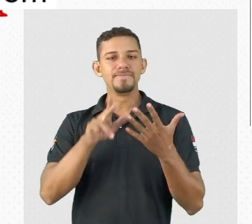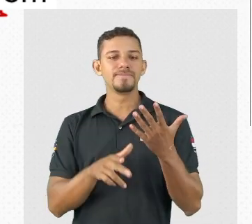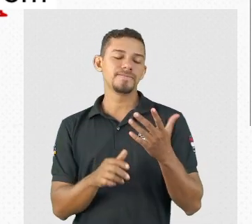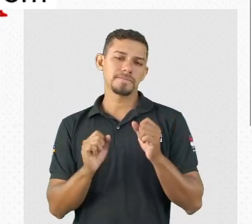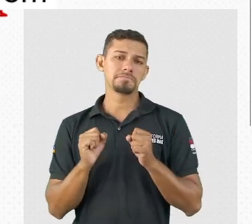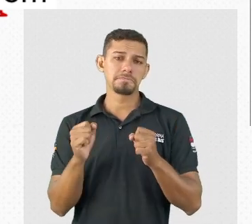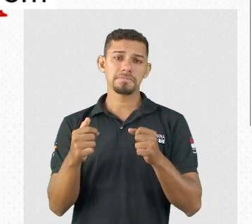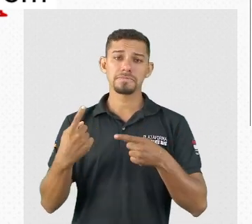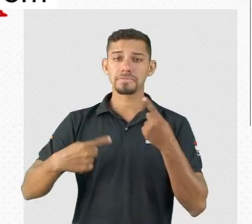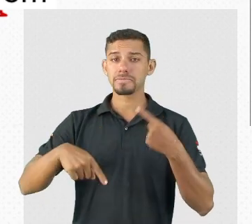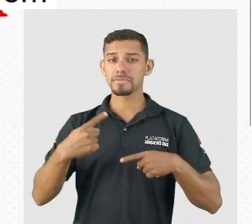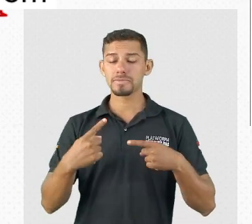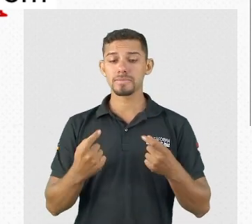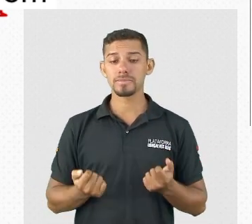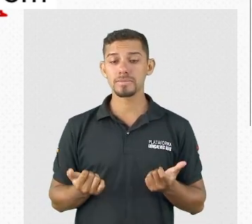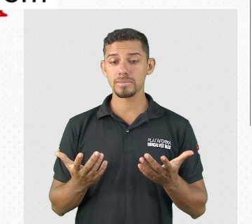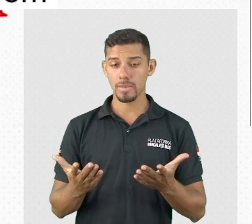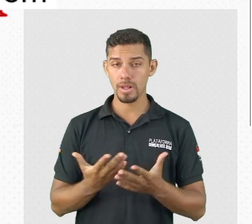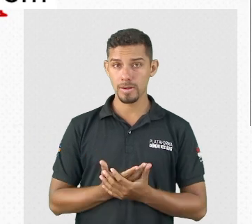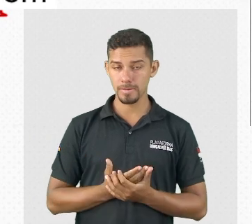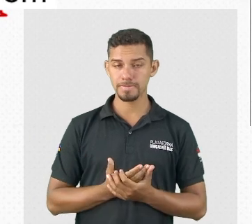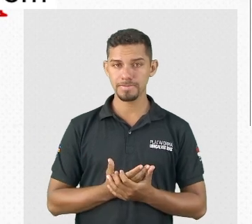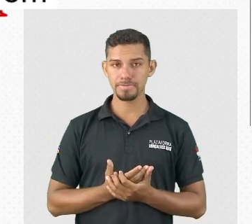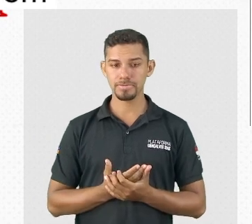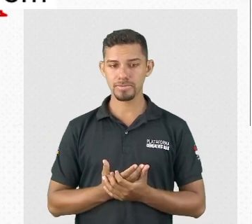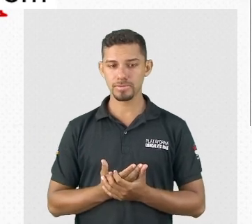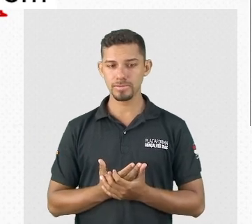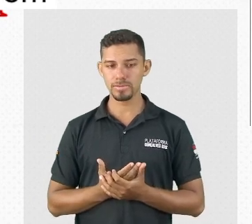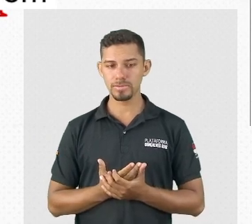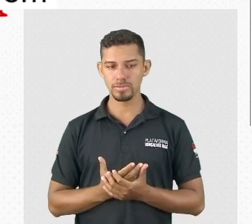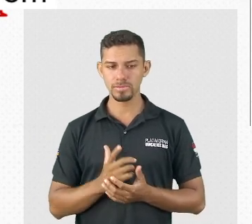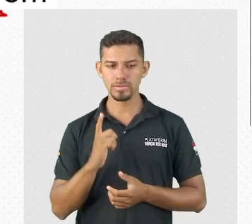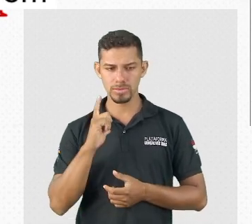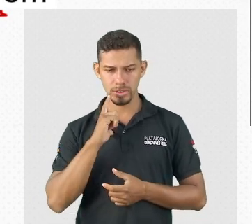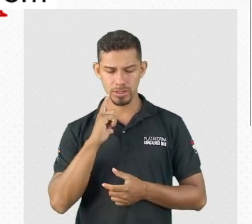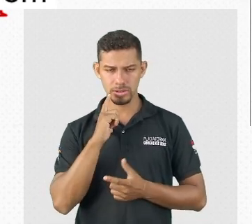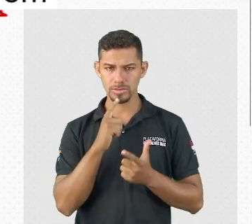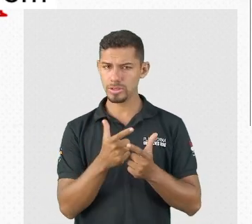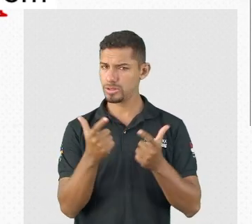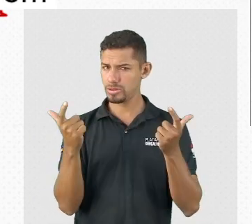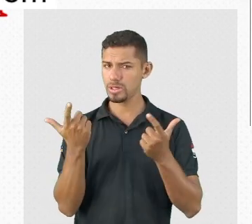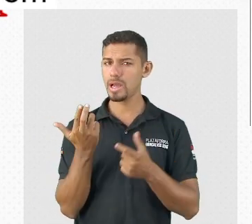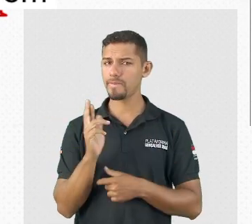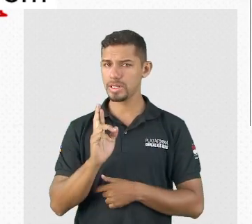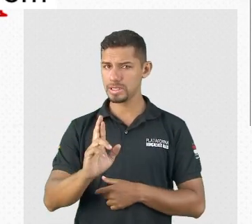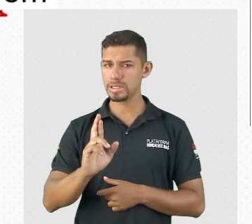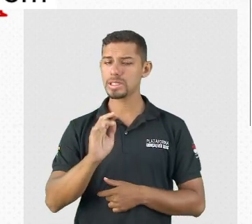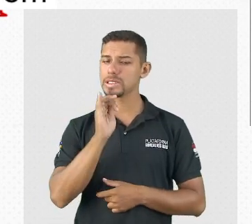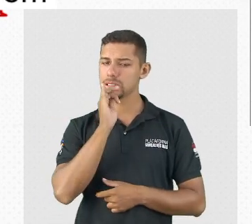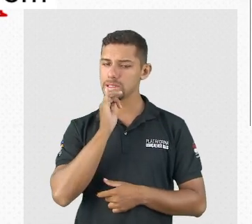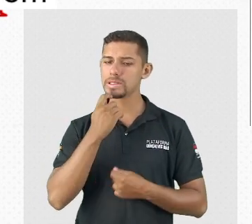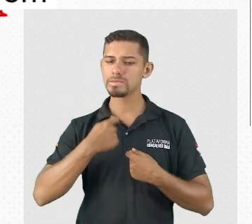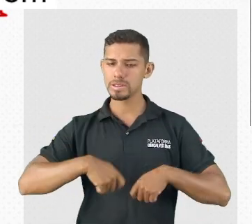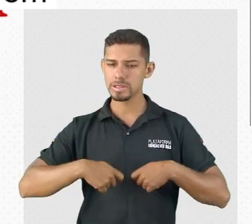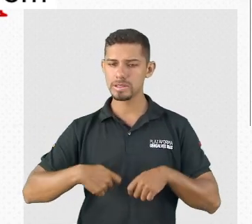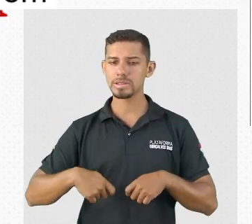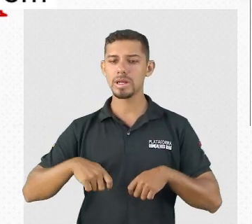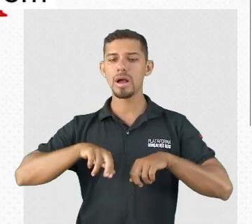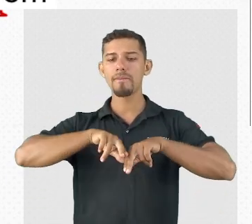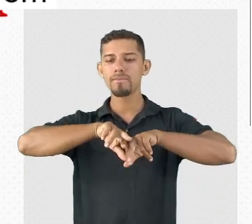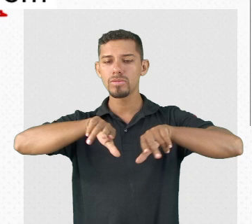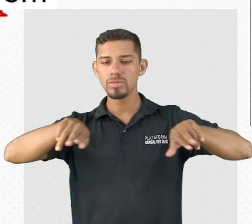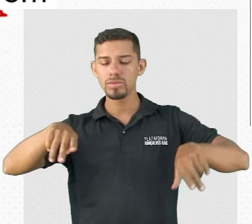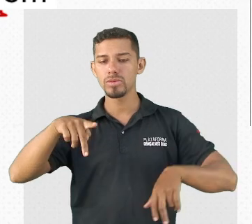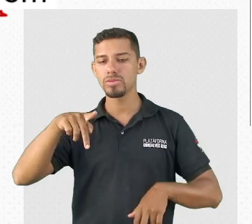poder dialogar, né? Então, para que haja uma maior representatividade, é necessário esse